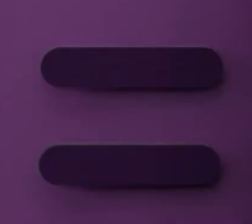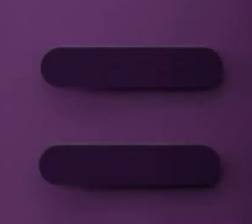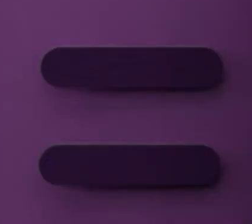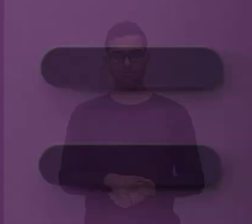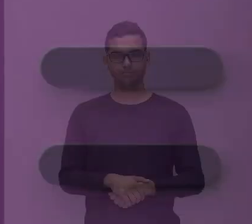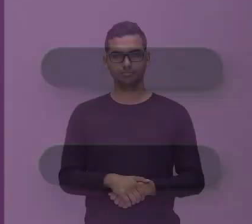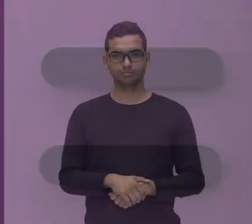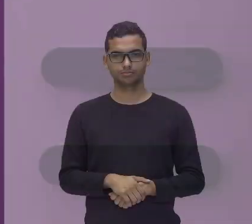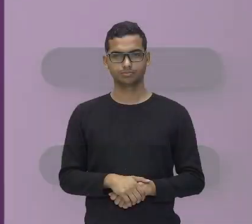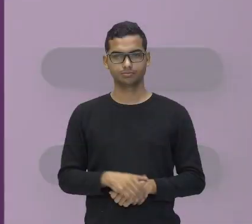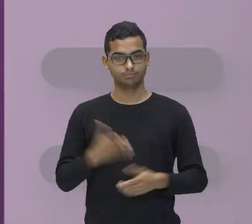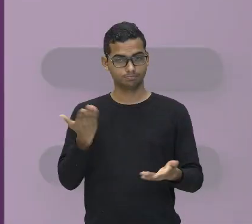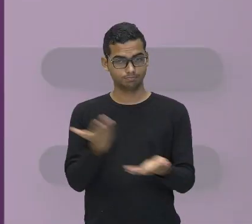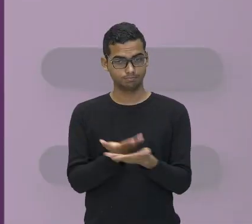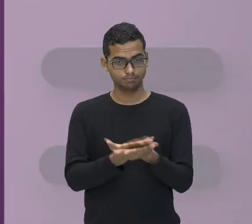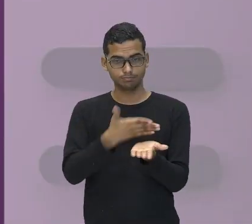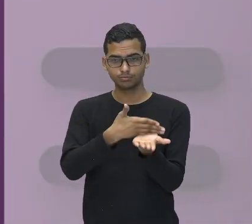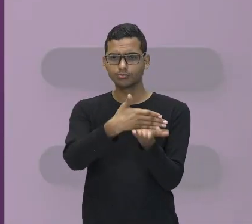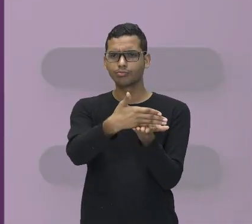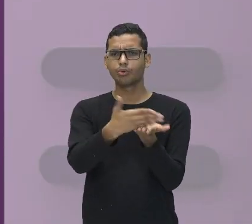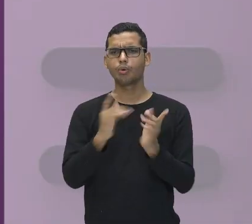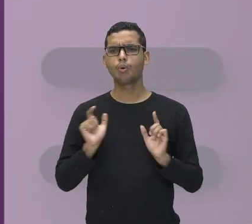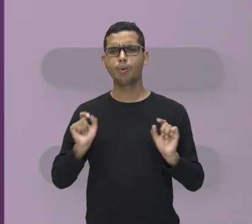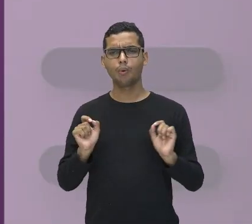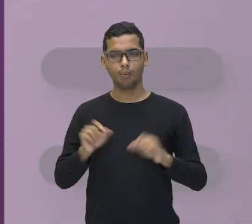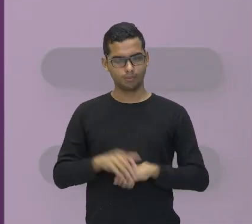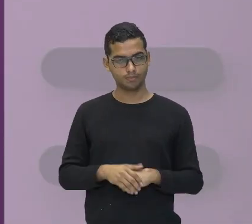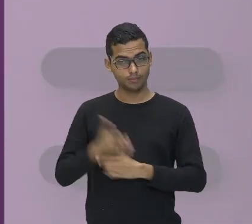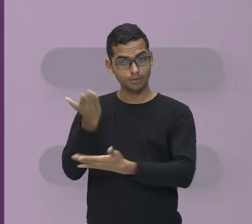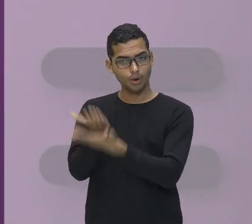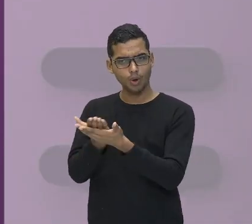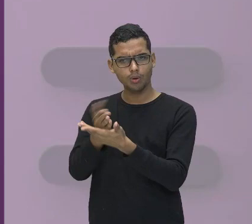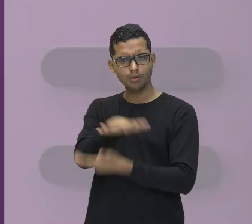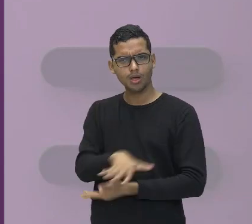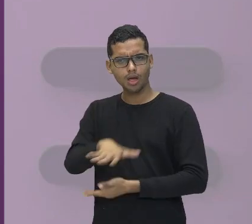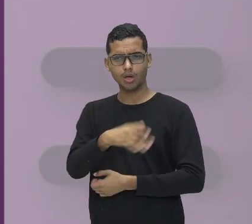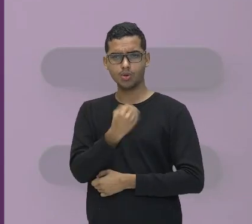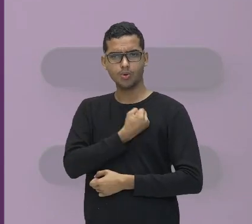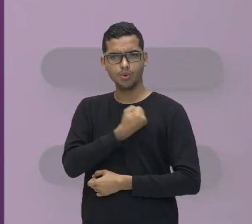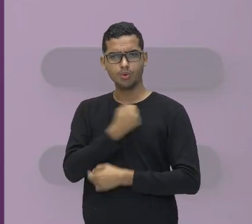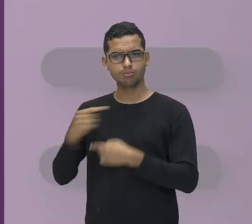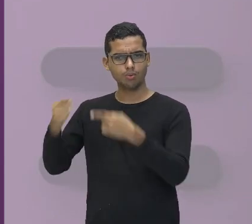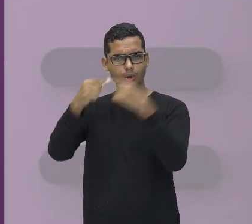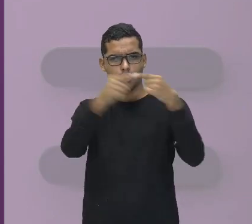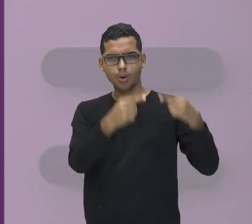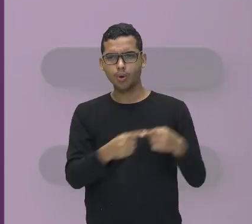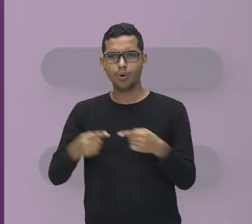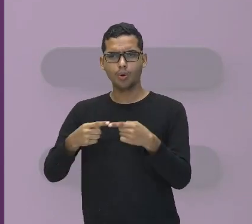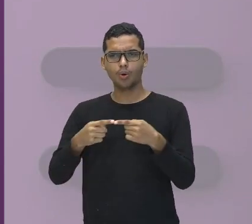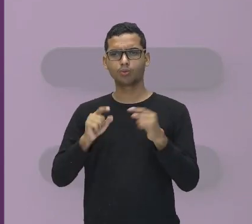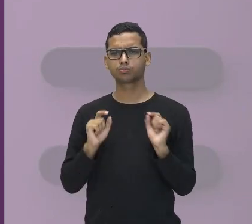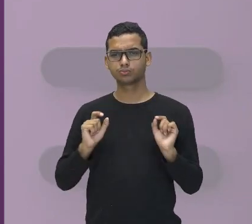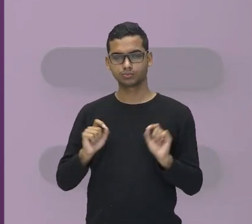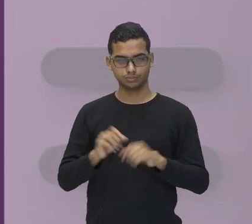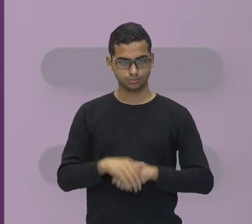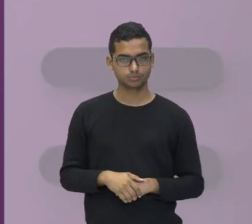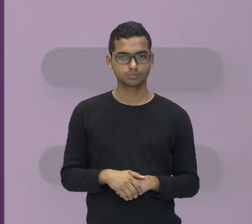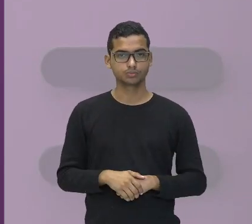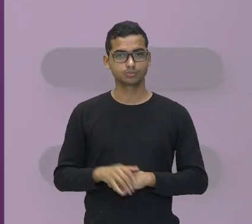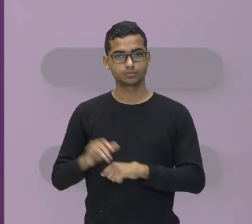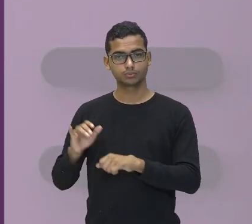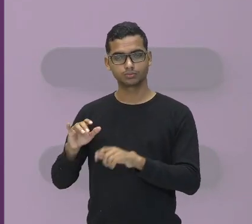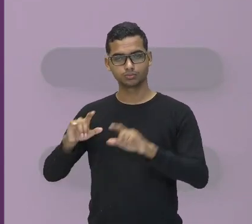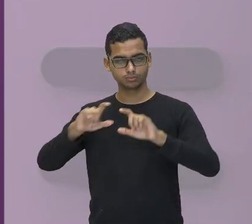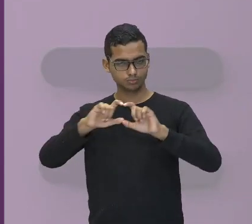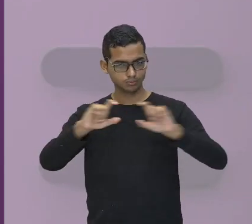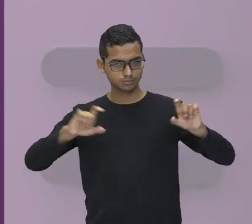A gente vai começar vendo o que são as combinações. As combinações é uma fórmula que a